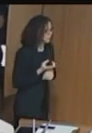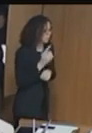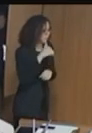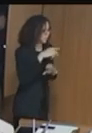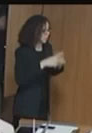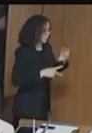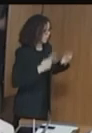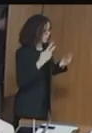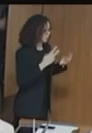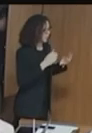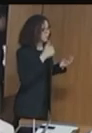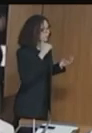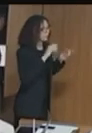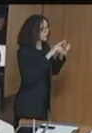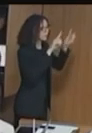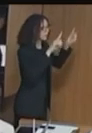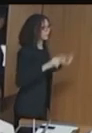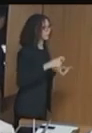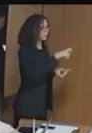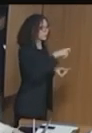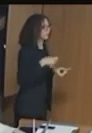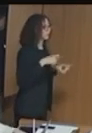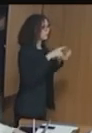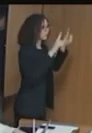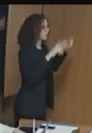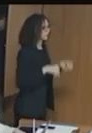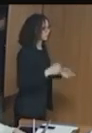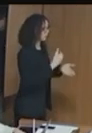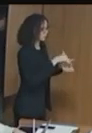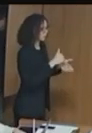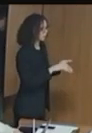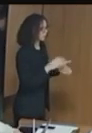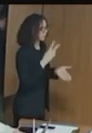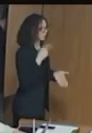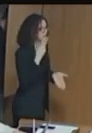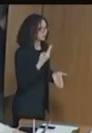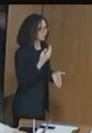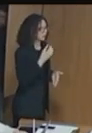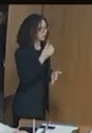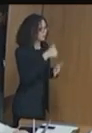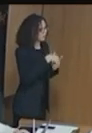por uma funcionária, ex-funcionária do gabinete de um vereador que não se reelegeu.